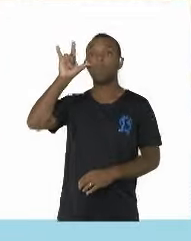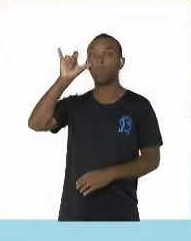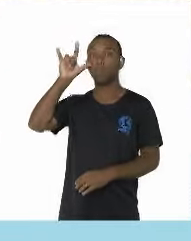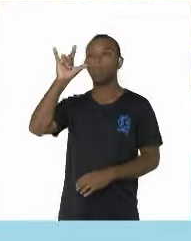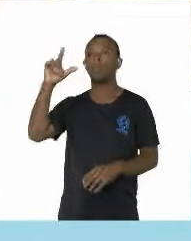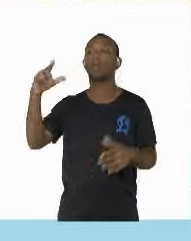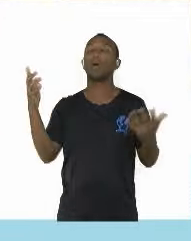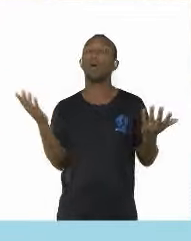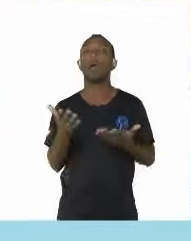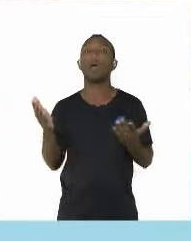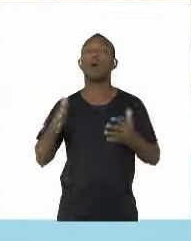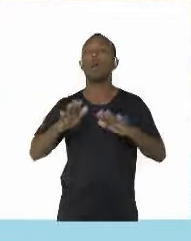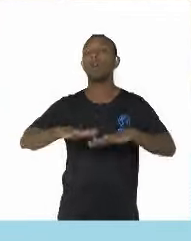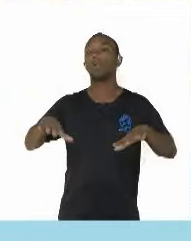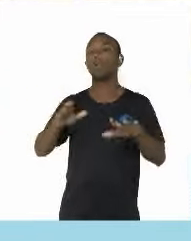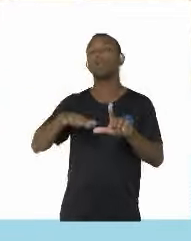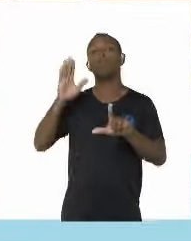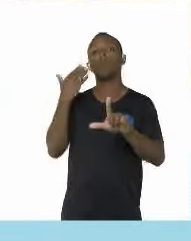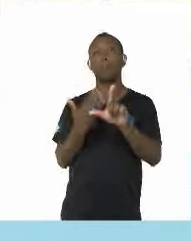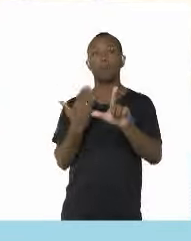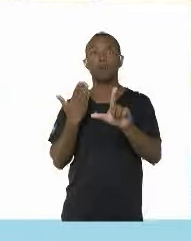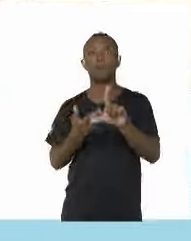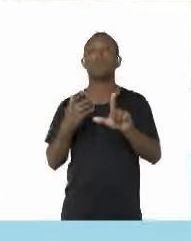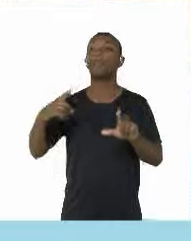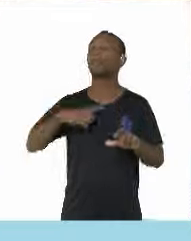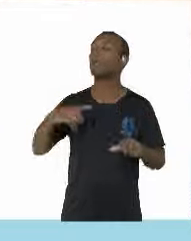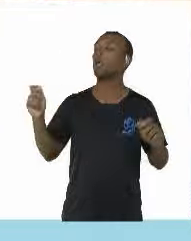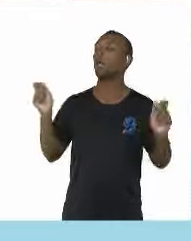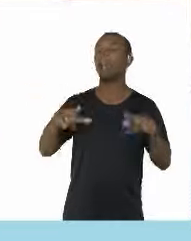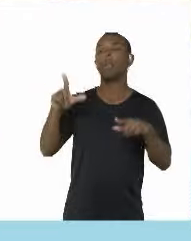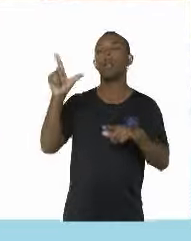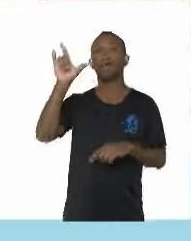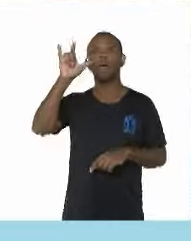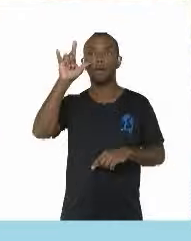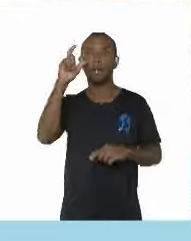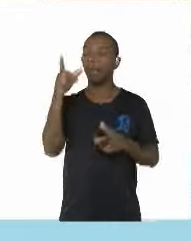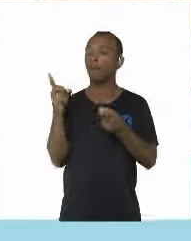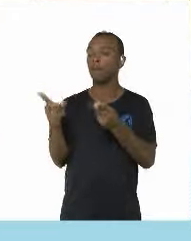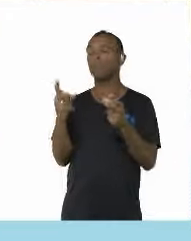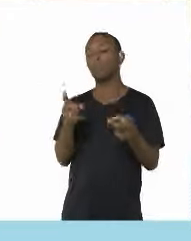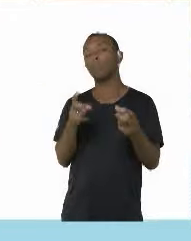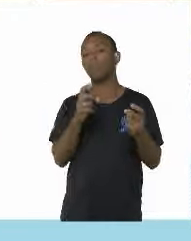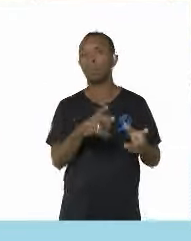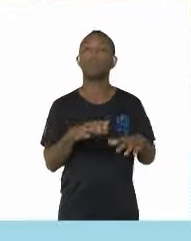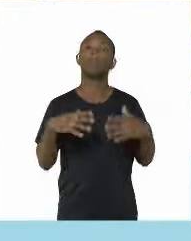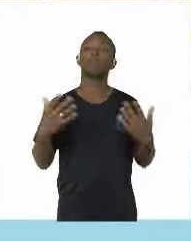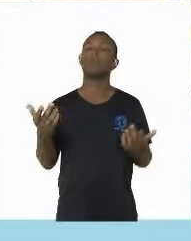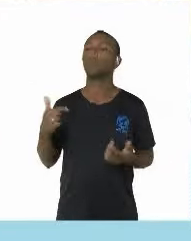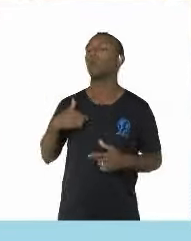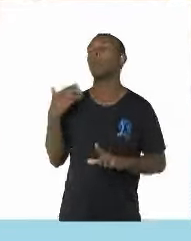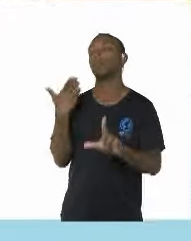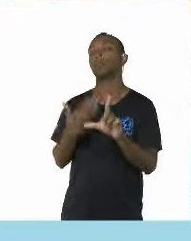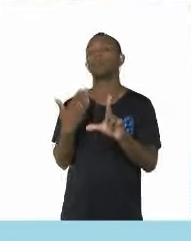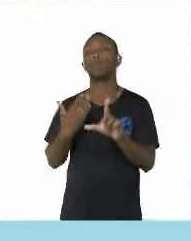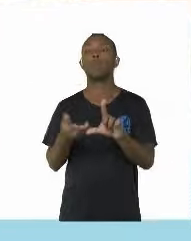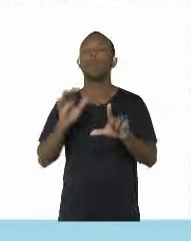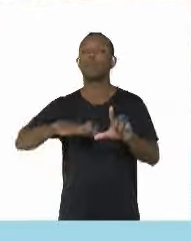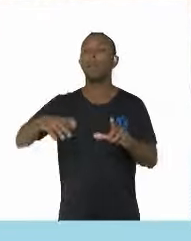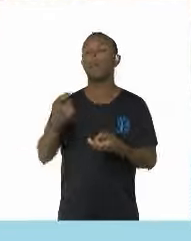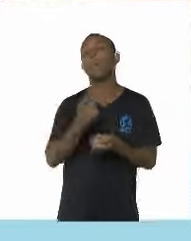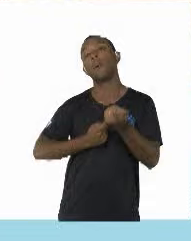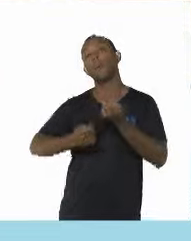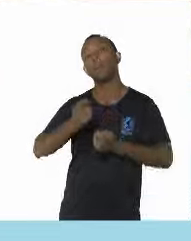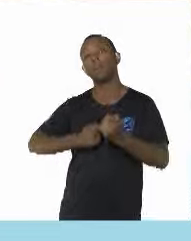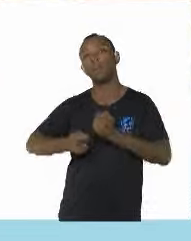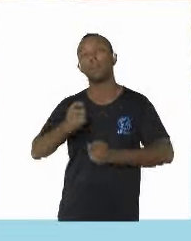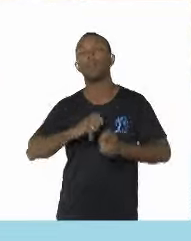plataforma, né, que nesse momento todo mundo estava indo para o Instagram para vender, né? E ele virou hoje, ele é uma plataforma mais comercial, né? A gente